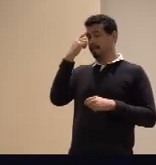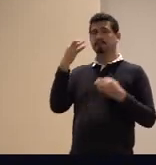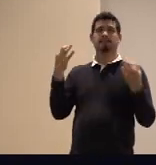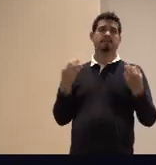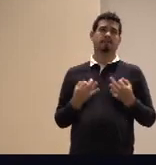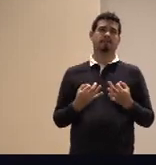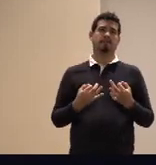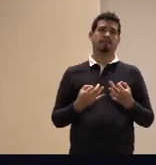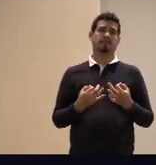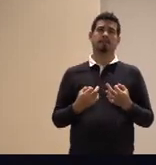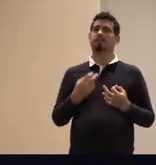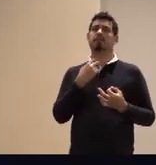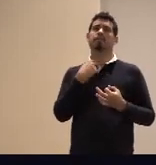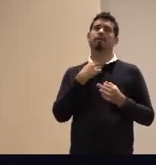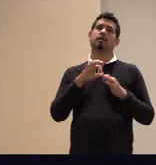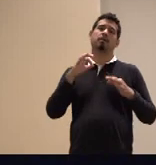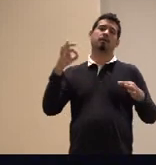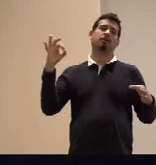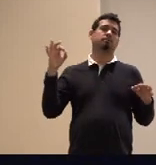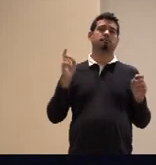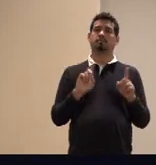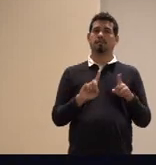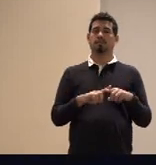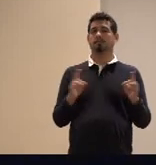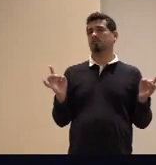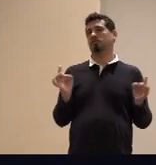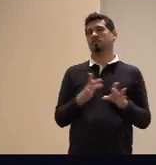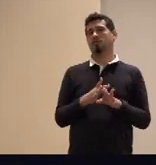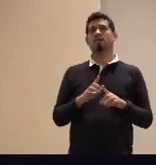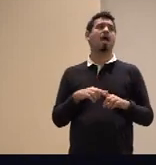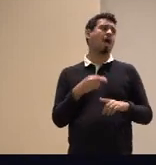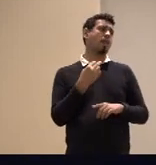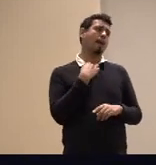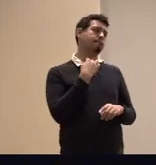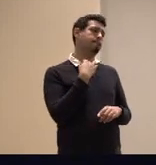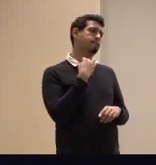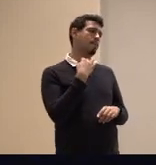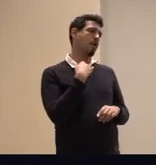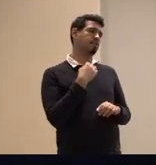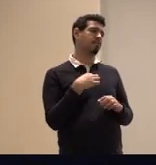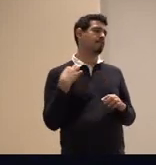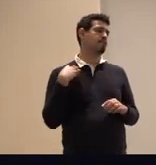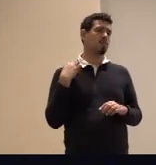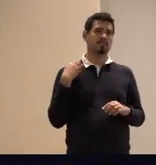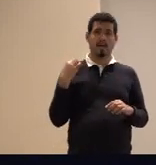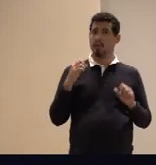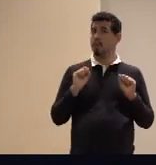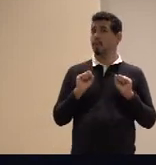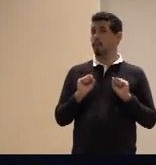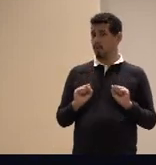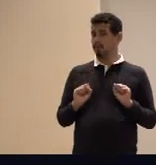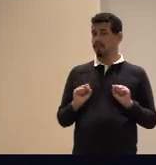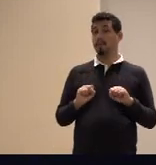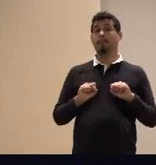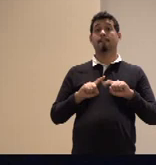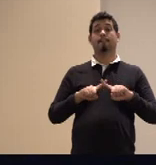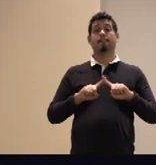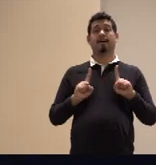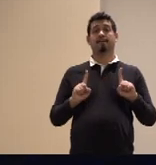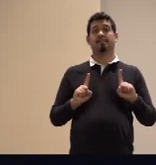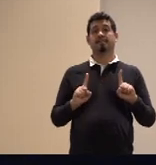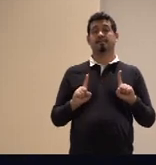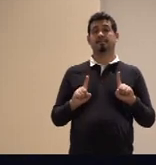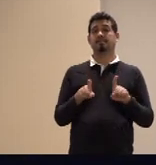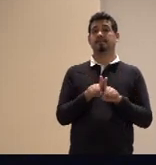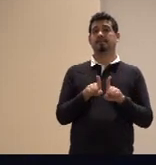para prolongar, mas é isso. Não é que não pode o voluntário. Poder pode, desde que... E